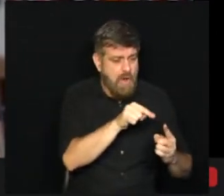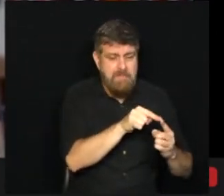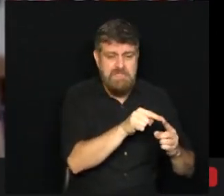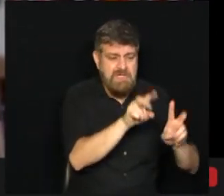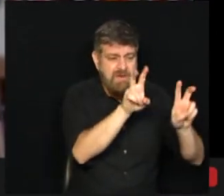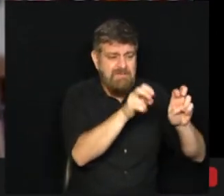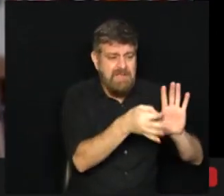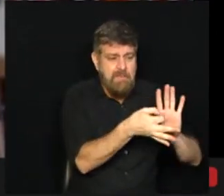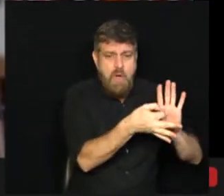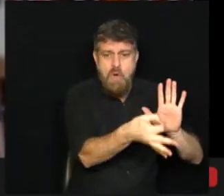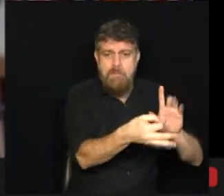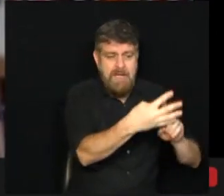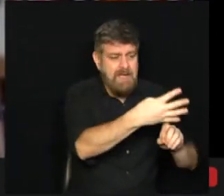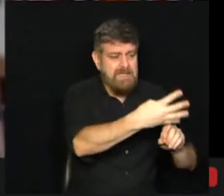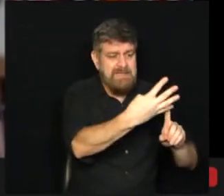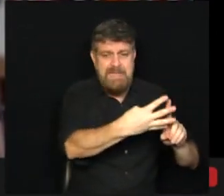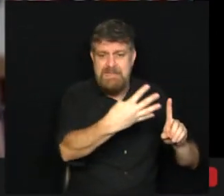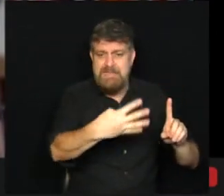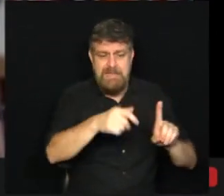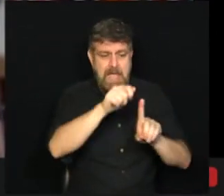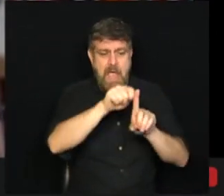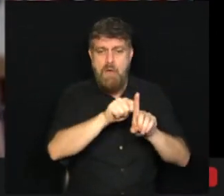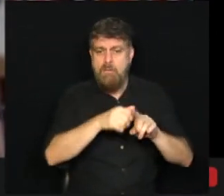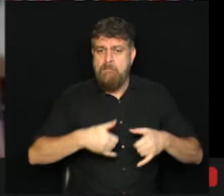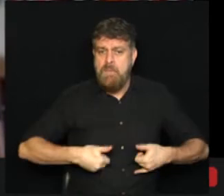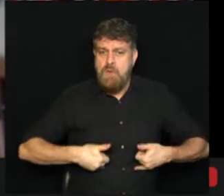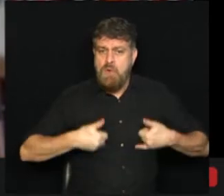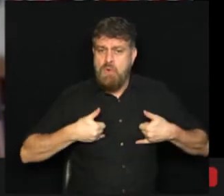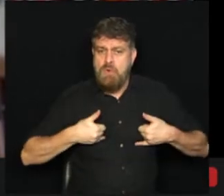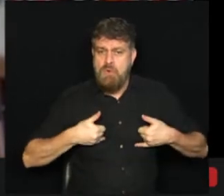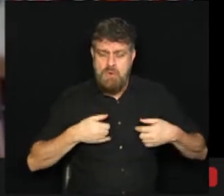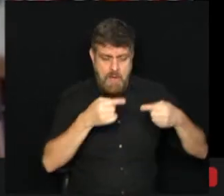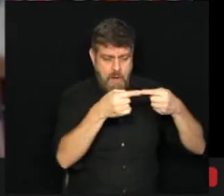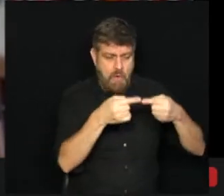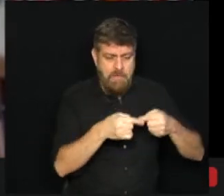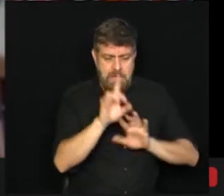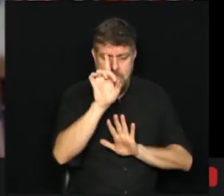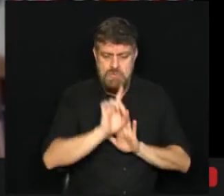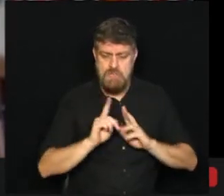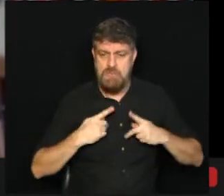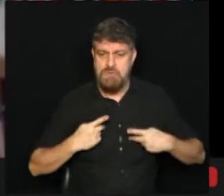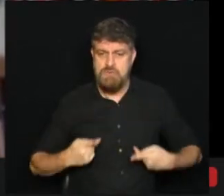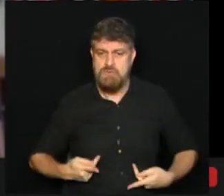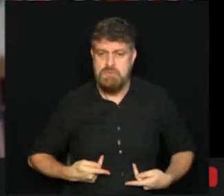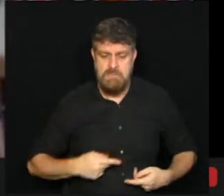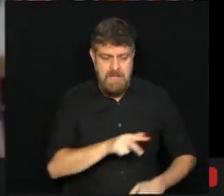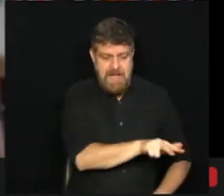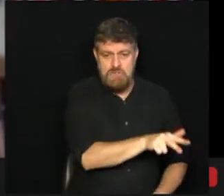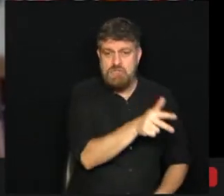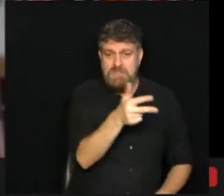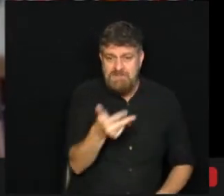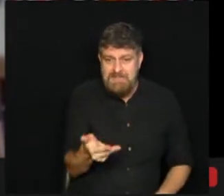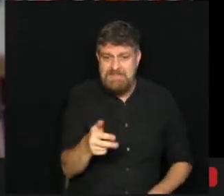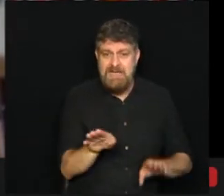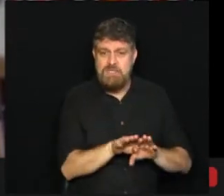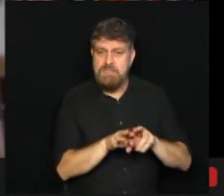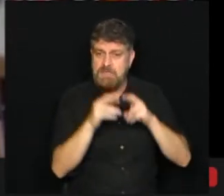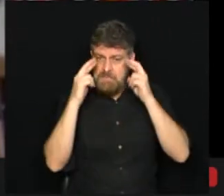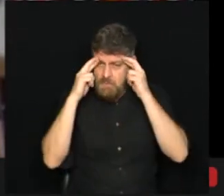mês do orgulho LGBT, um tema que diz respeito aos direitos humanos, que diz respeito à diversidade, ao respeito,